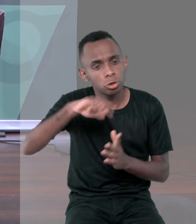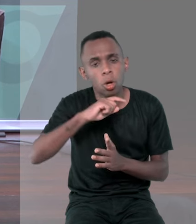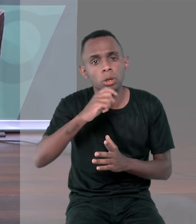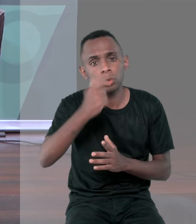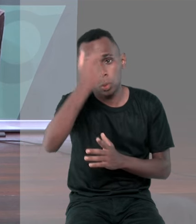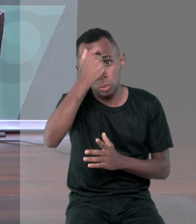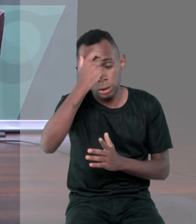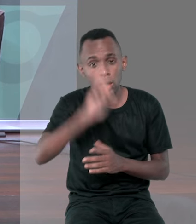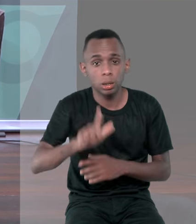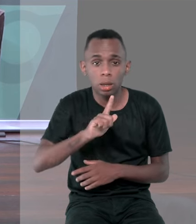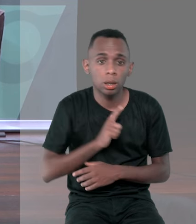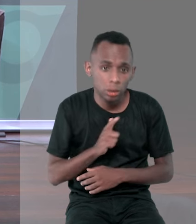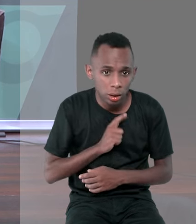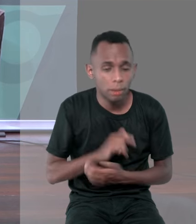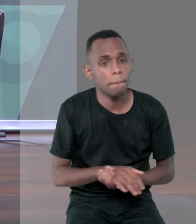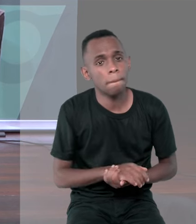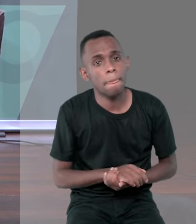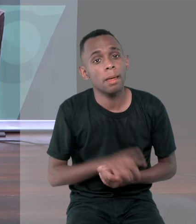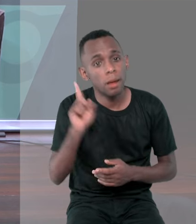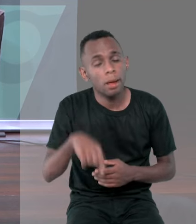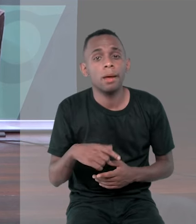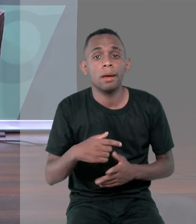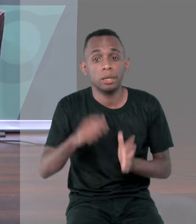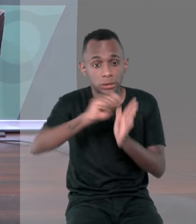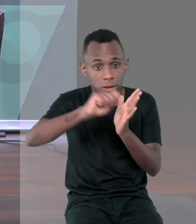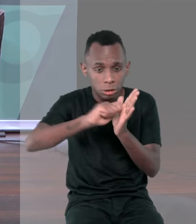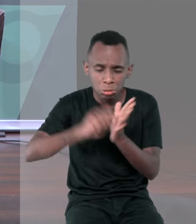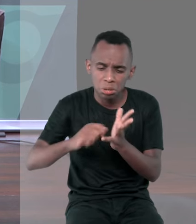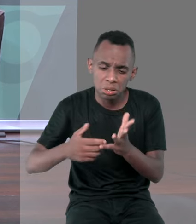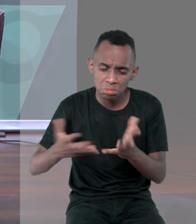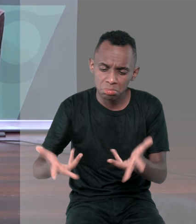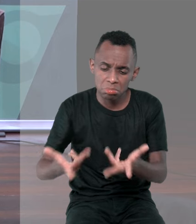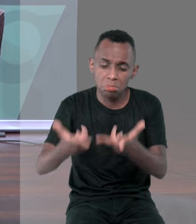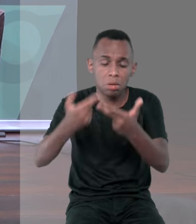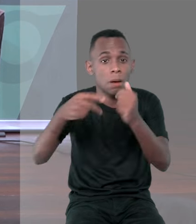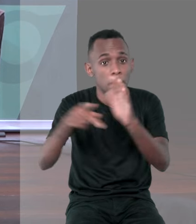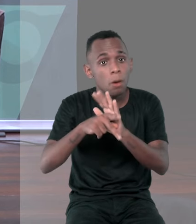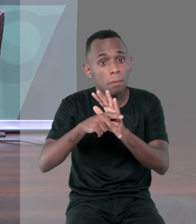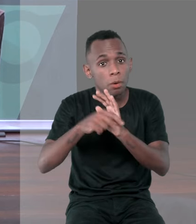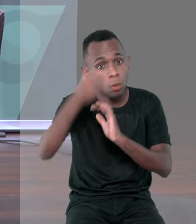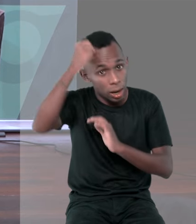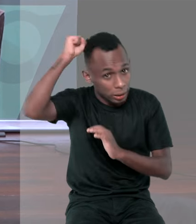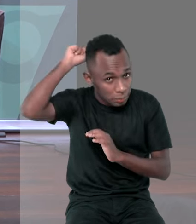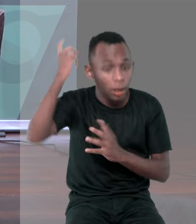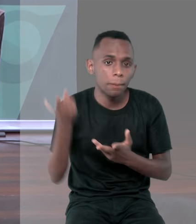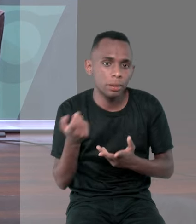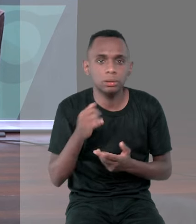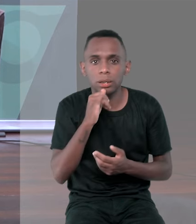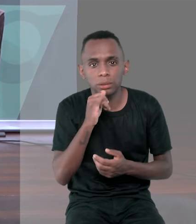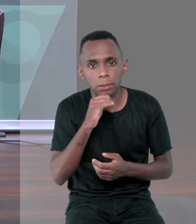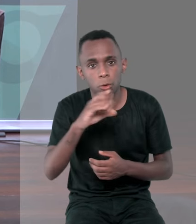do que isso, são escritores altamente qualificados academicamente. Conceição